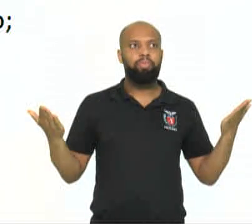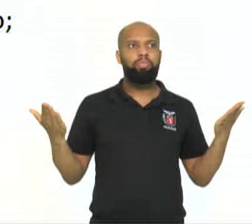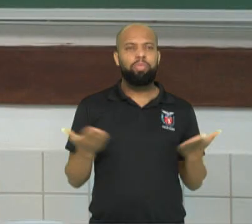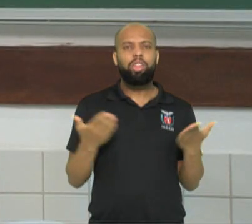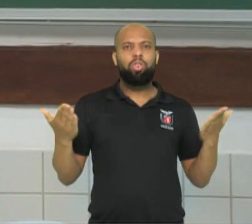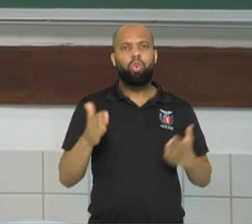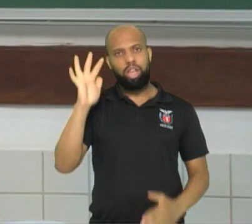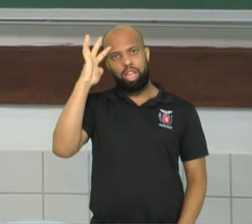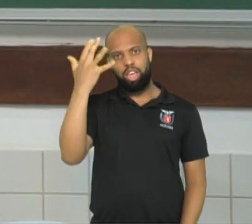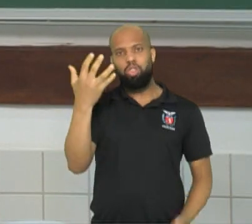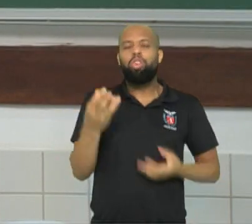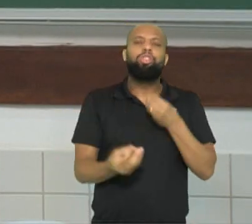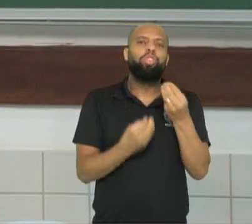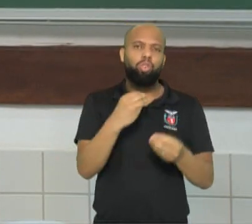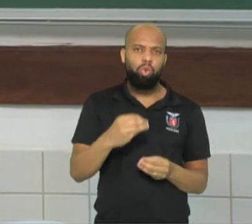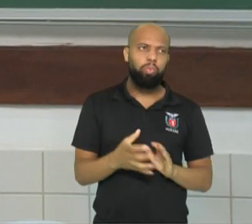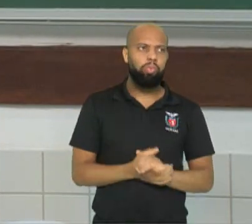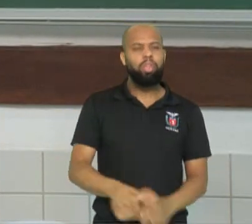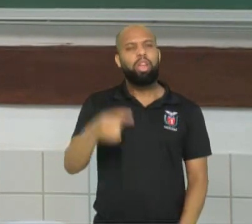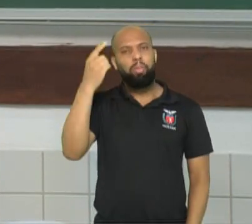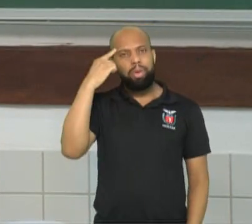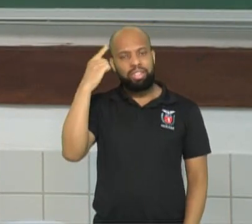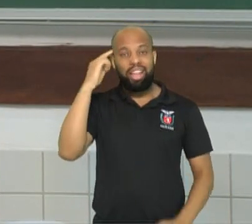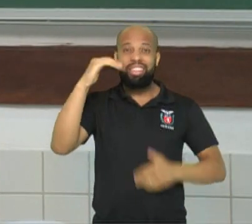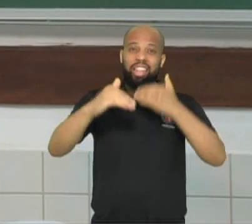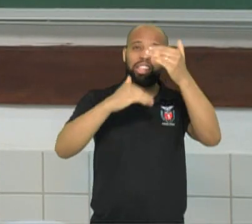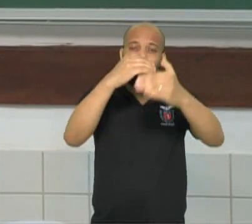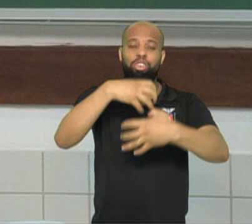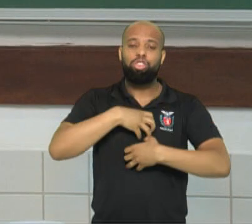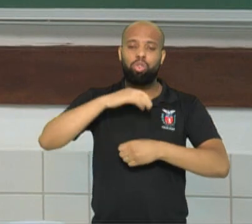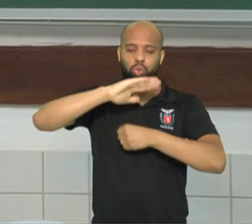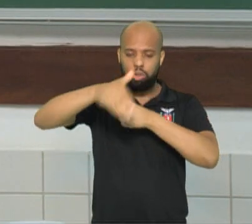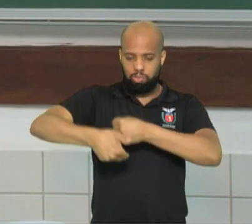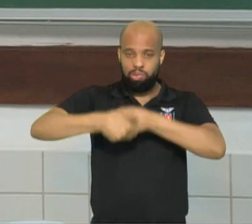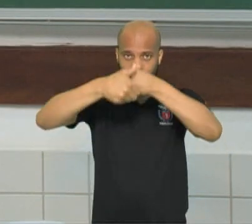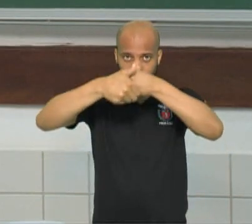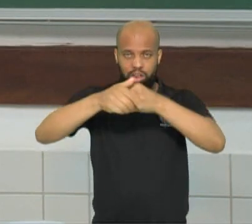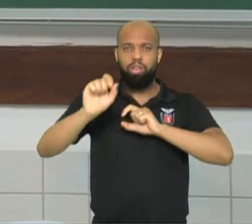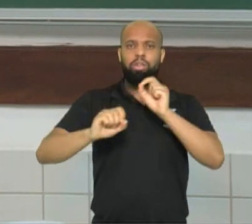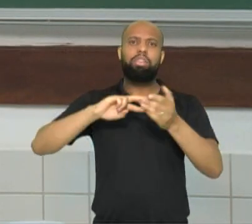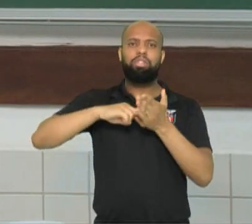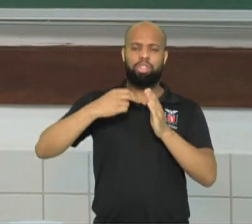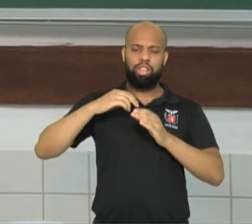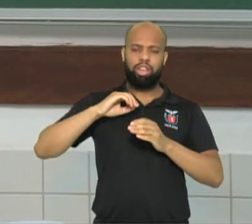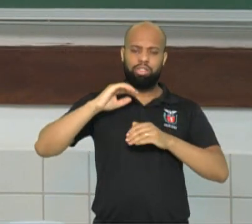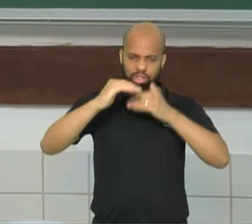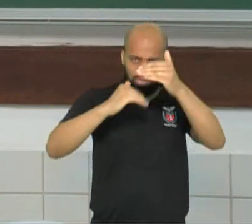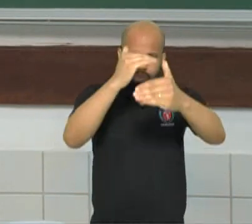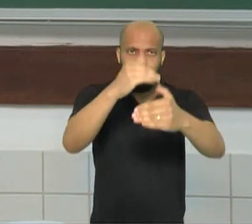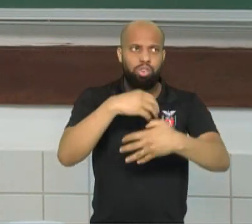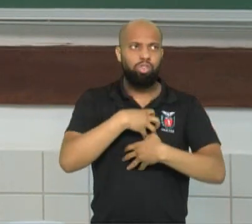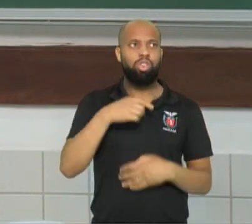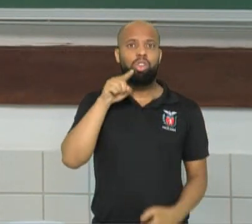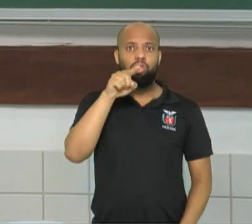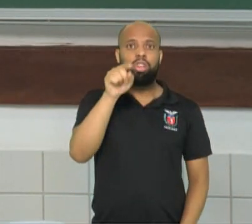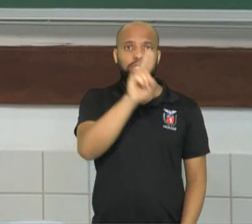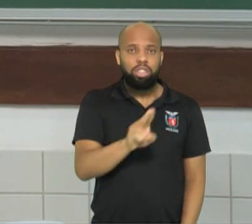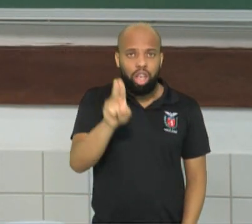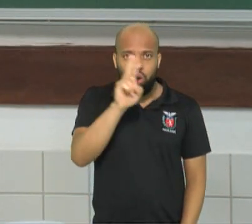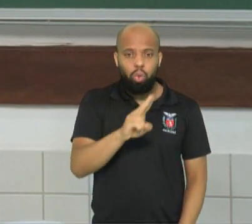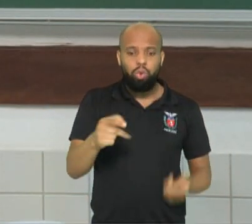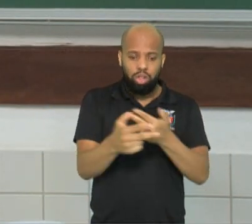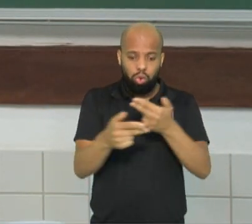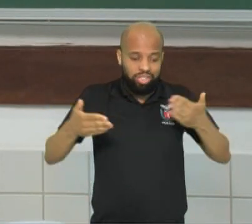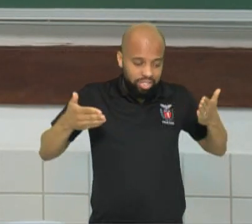a solução para isso, gente? A gente pensar mais em desenvolvimento sustentável. O que, que é isso? Um desenvolvimento que você utilize